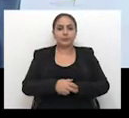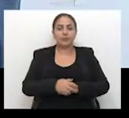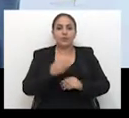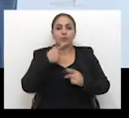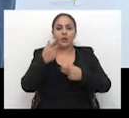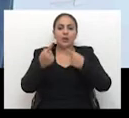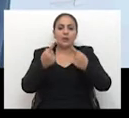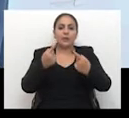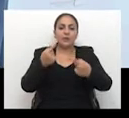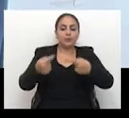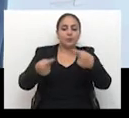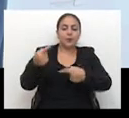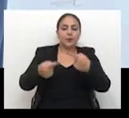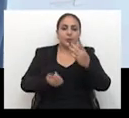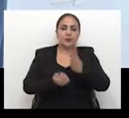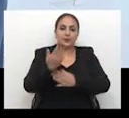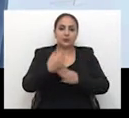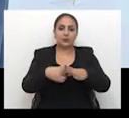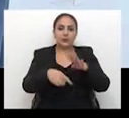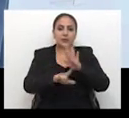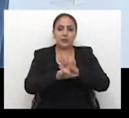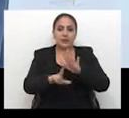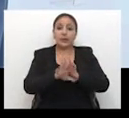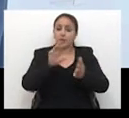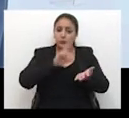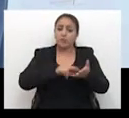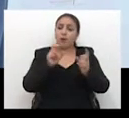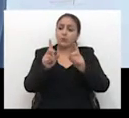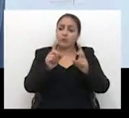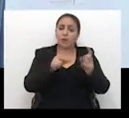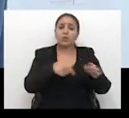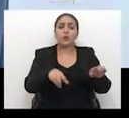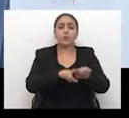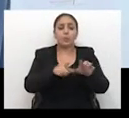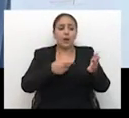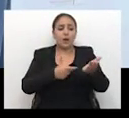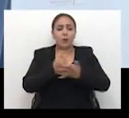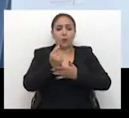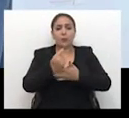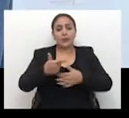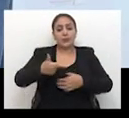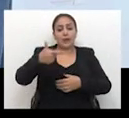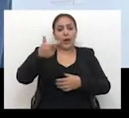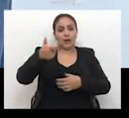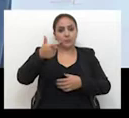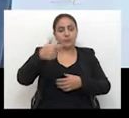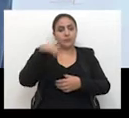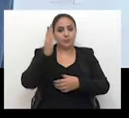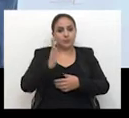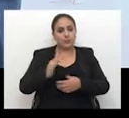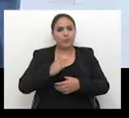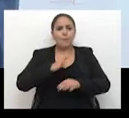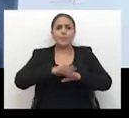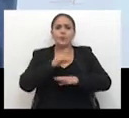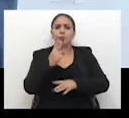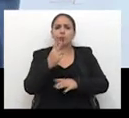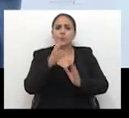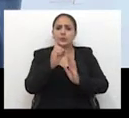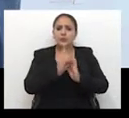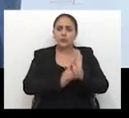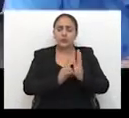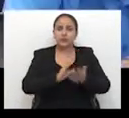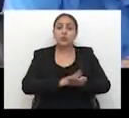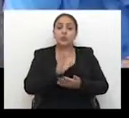o debate para a criação de uma lei que regulamentasse a comercialização ea posse de armas do brasil durou mais de duas